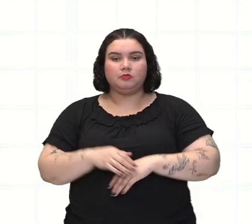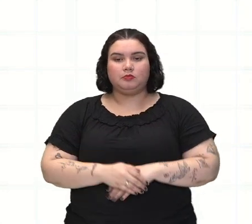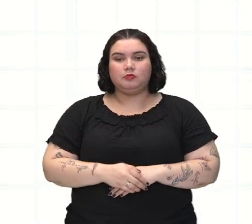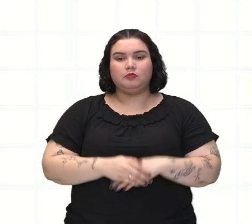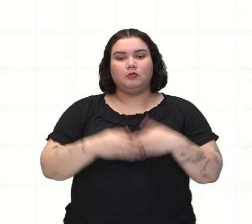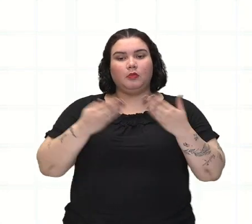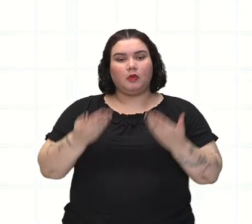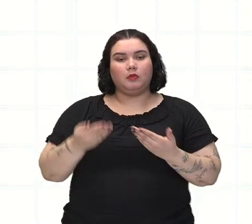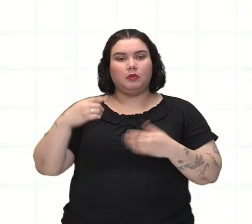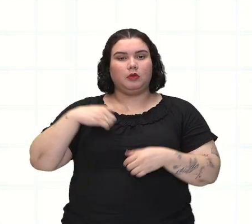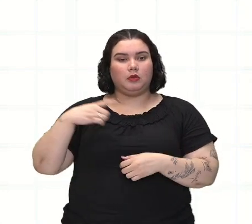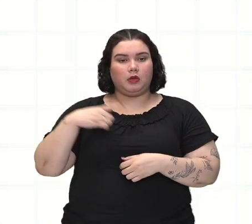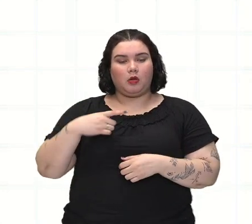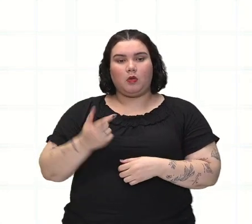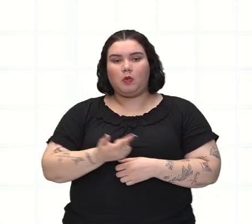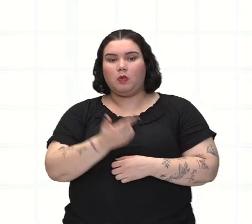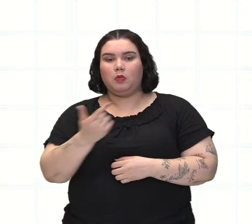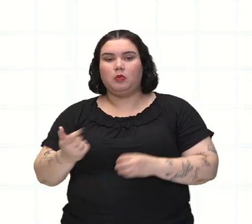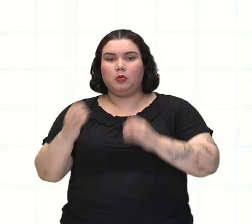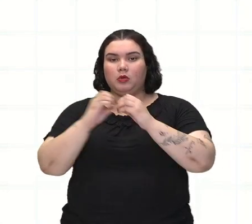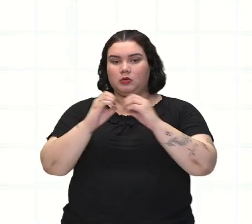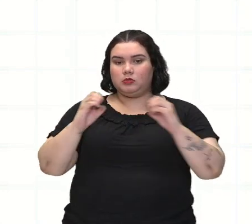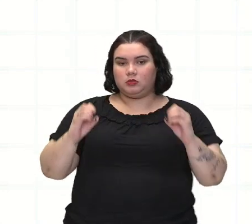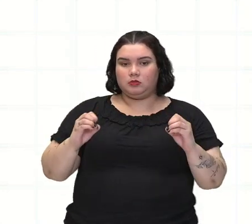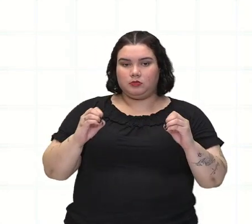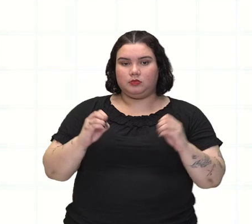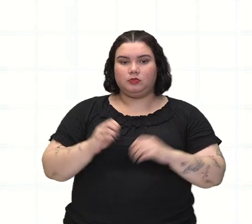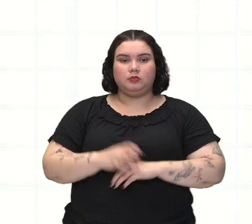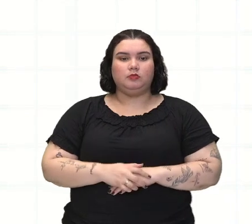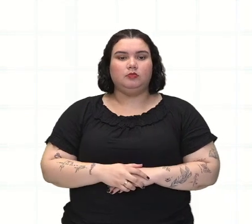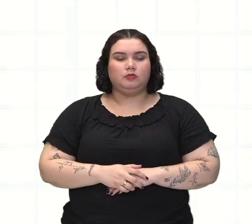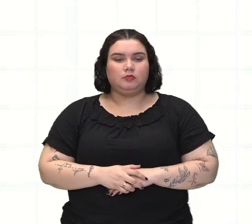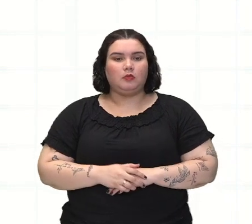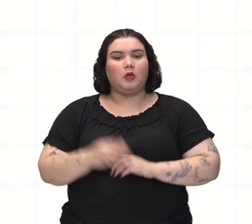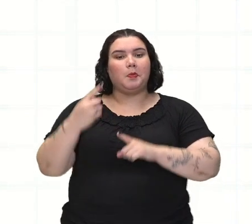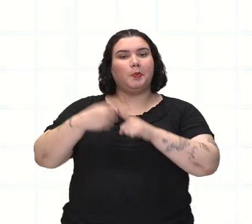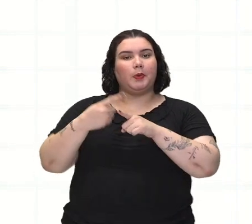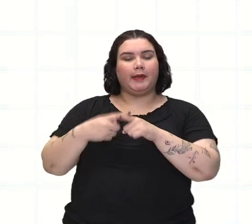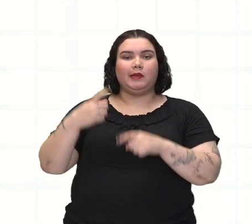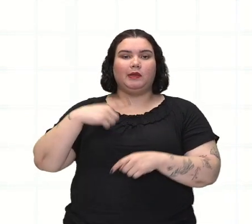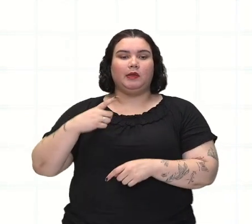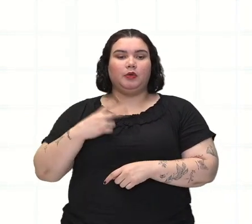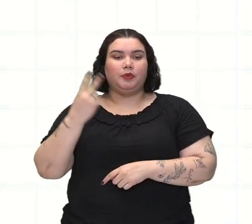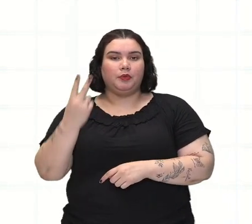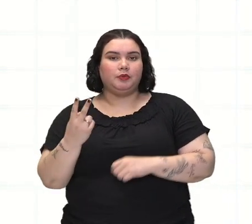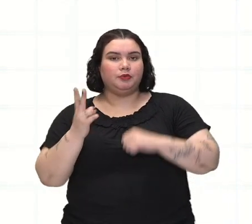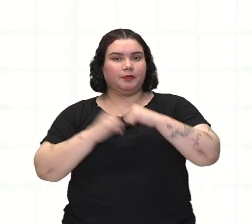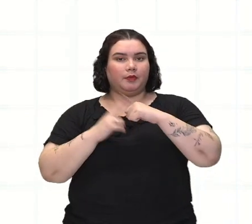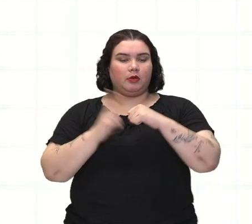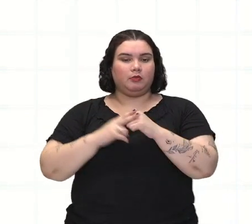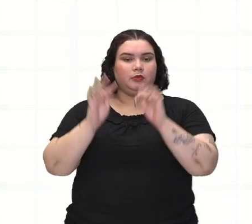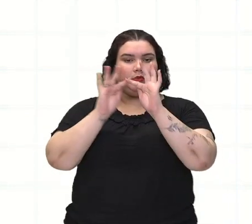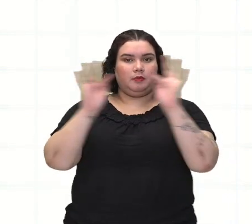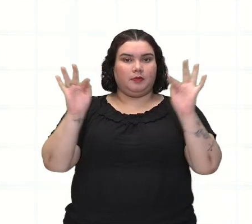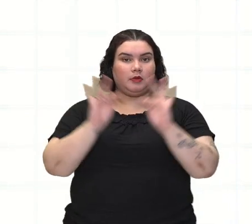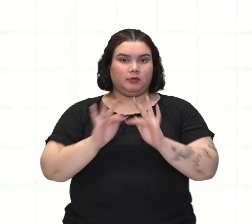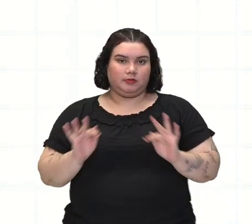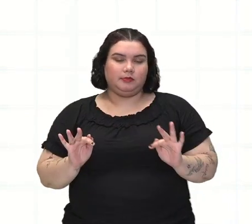aqui nós temos uma outra oração. Professor, sujeito simples, né, predicado